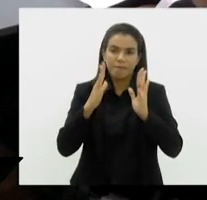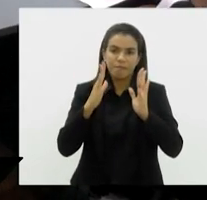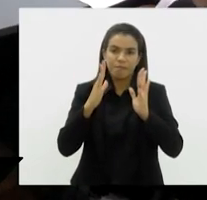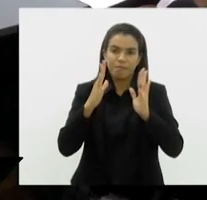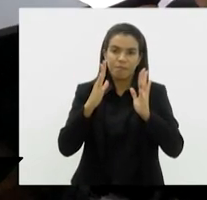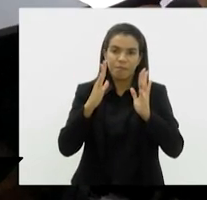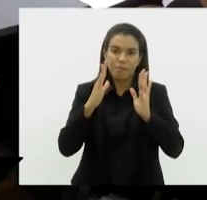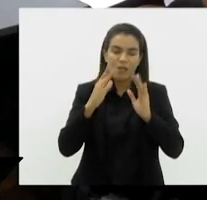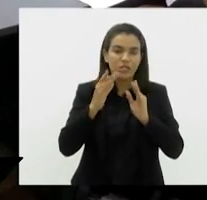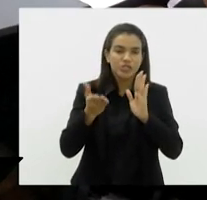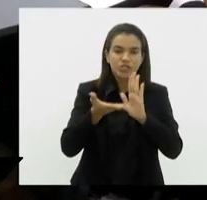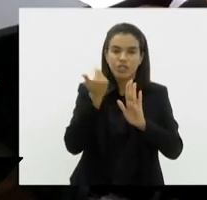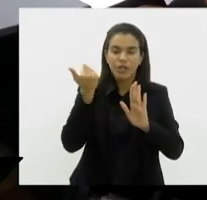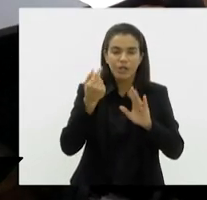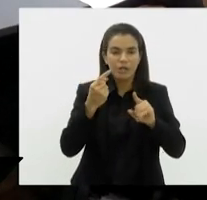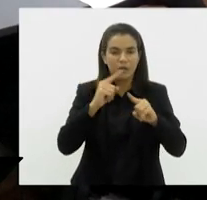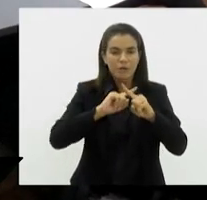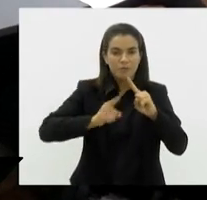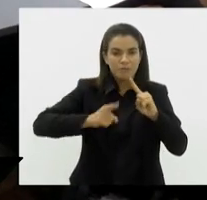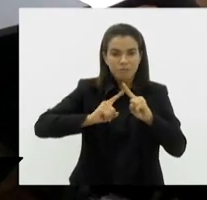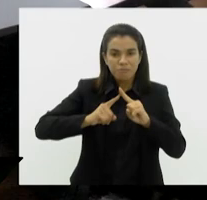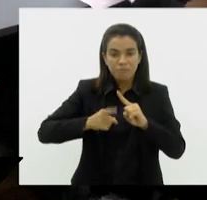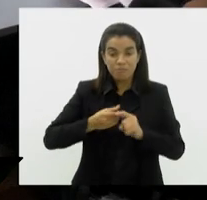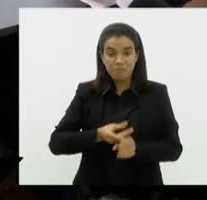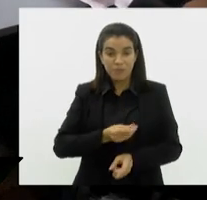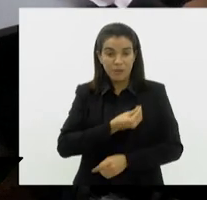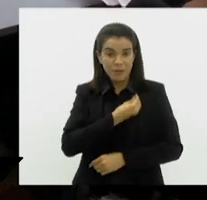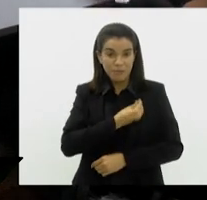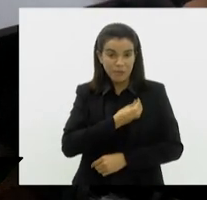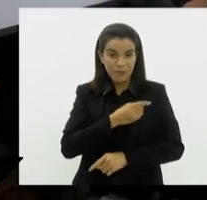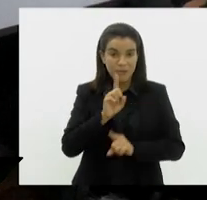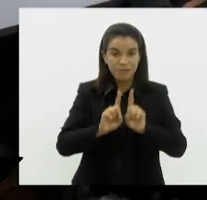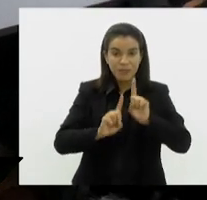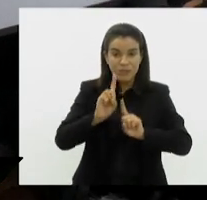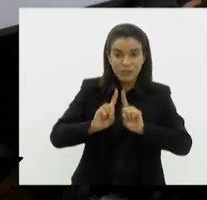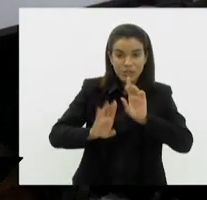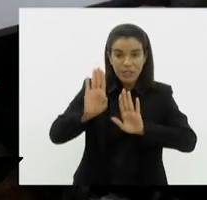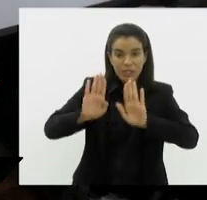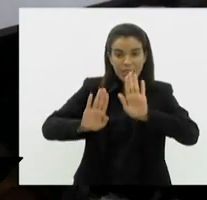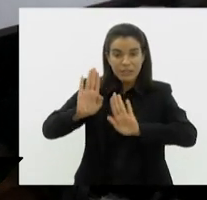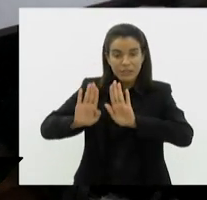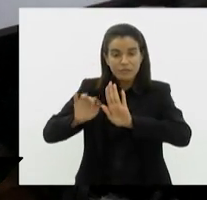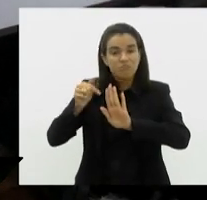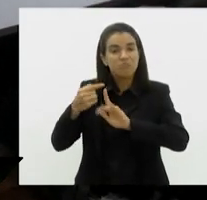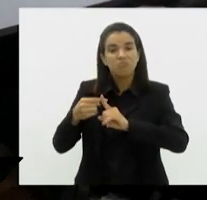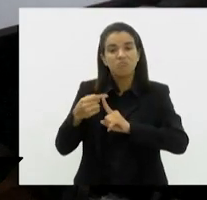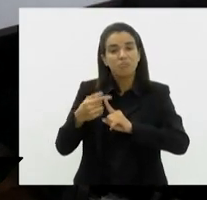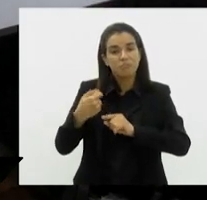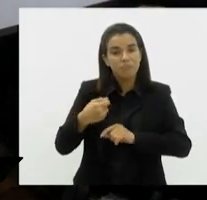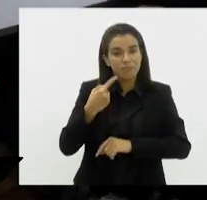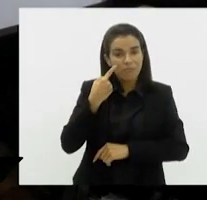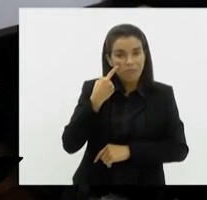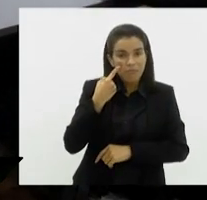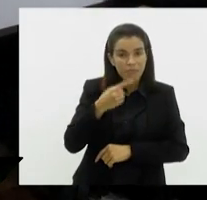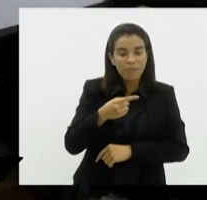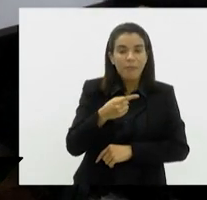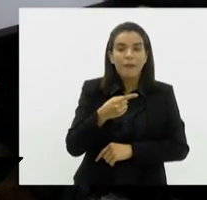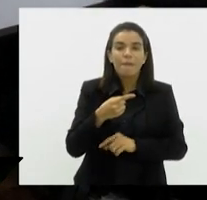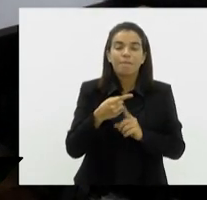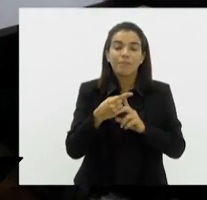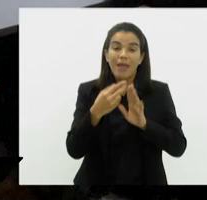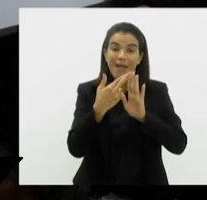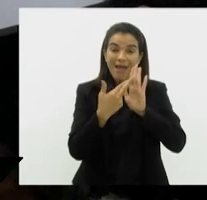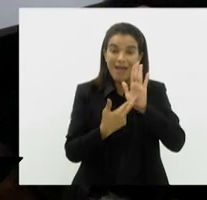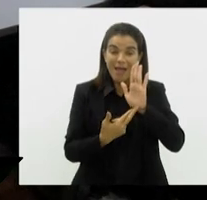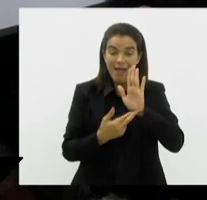A proibição de participar de licitação, porque tem que ver se... A regra